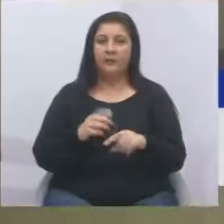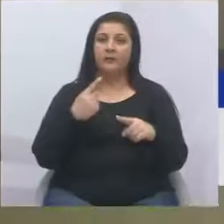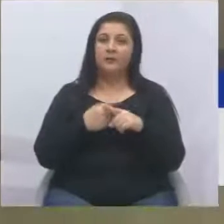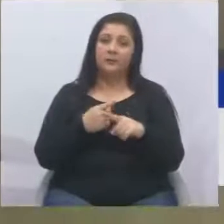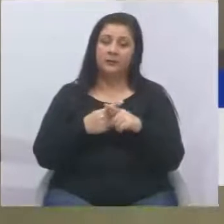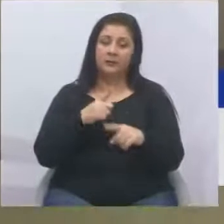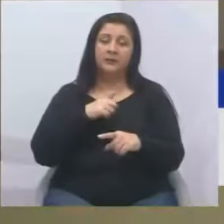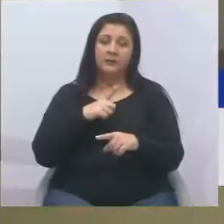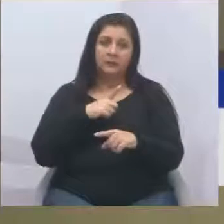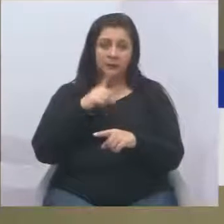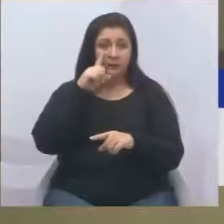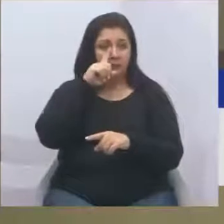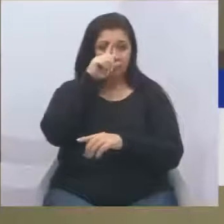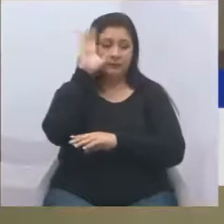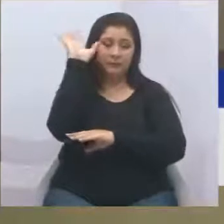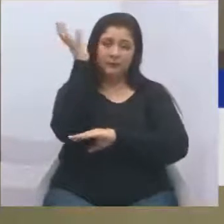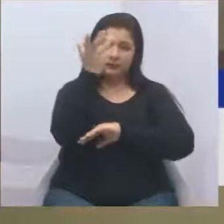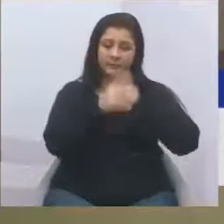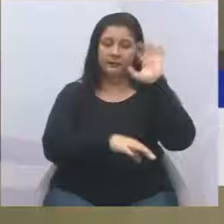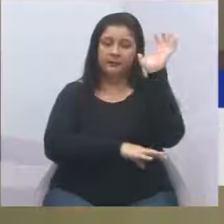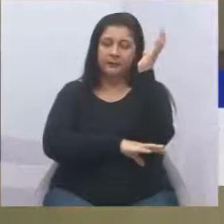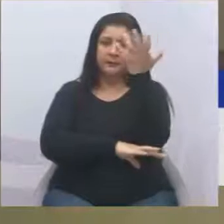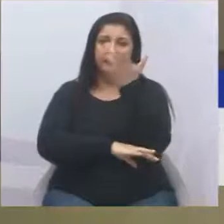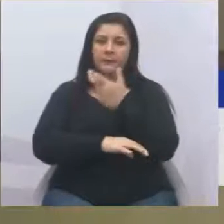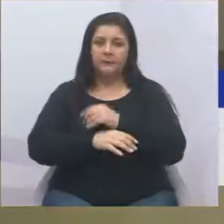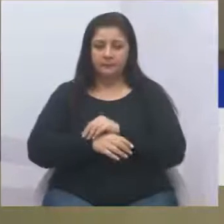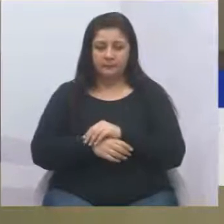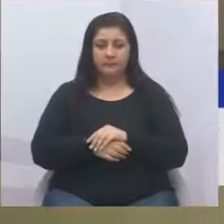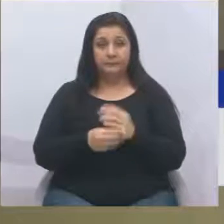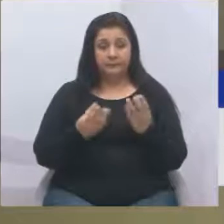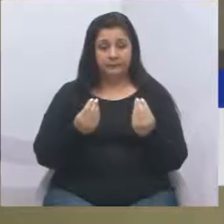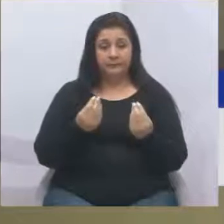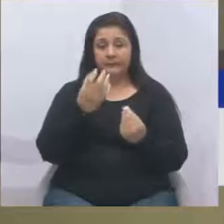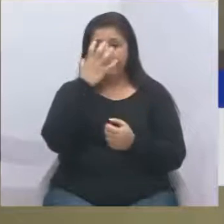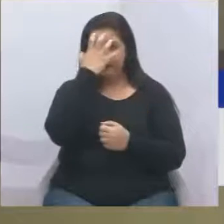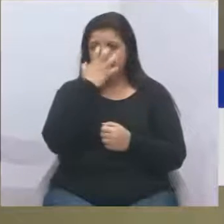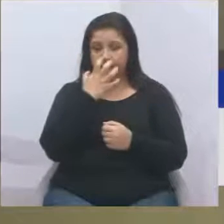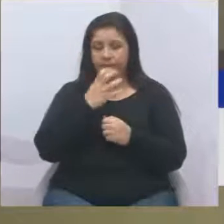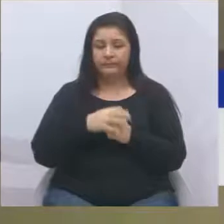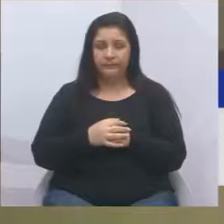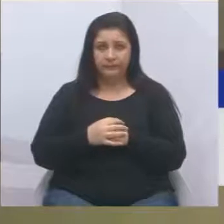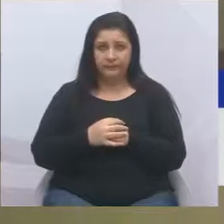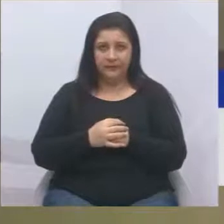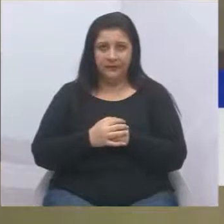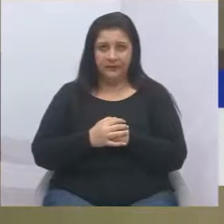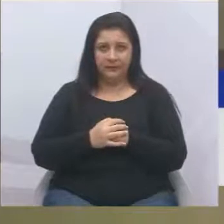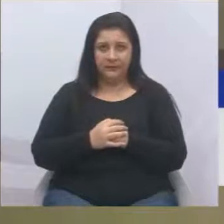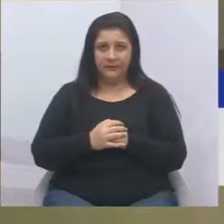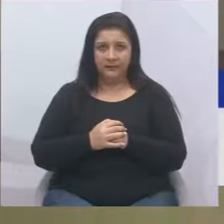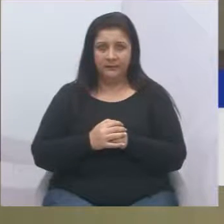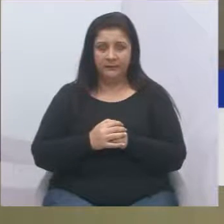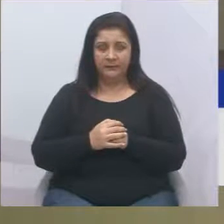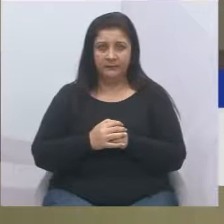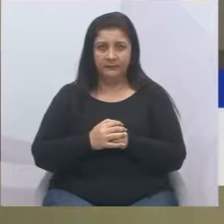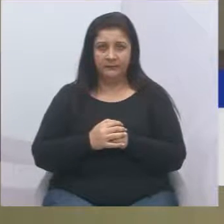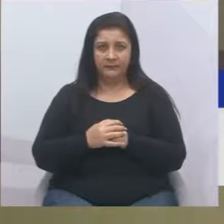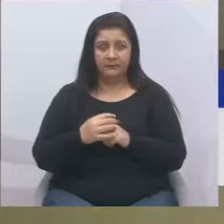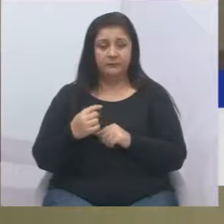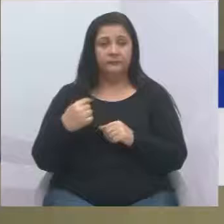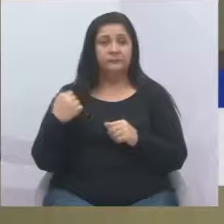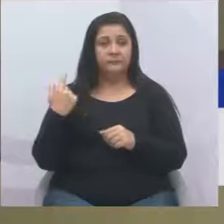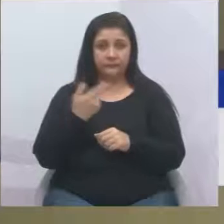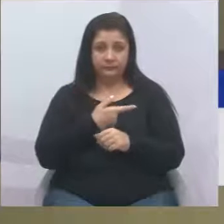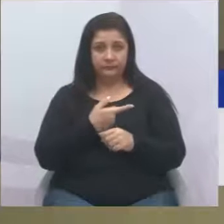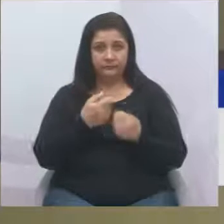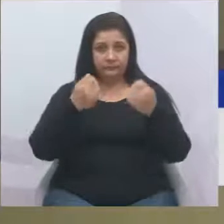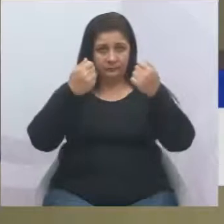trazer ao meio ambiente esse problema seríssimo que ela traz. Então nós queremos deixar aí,